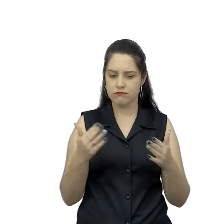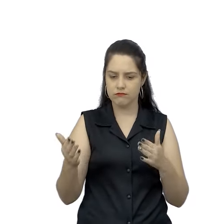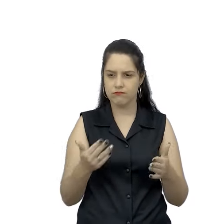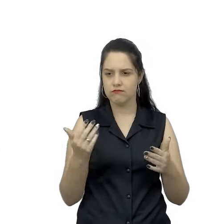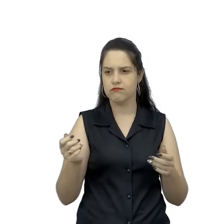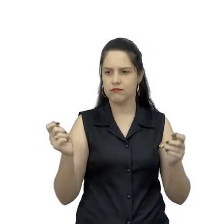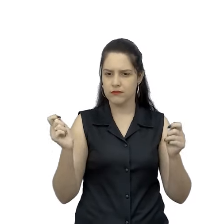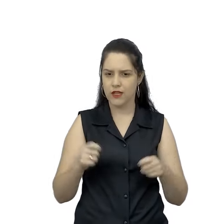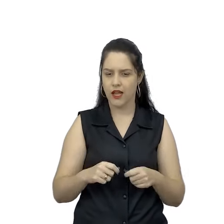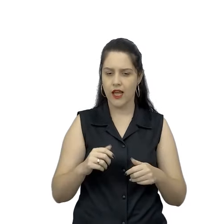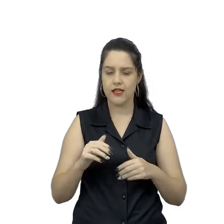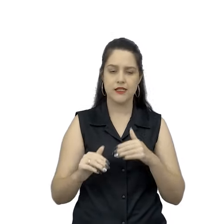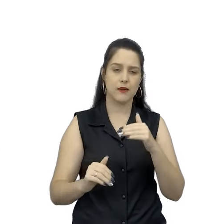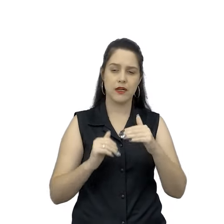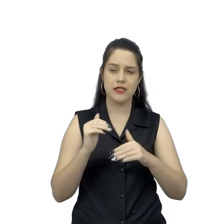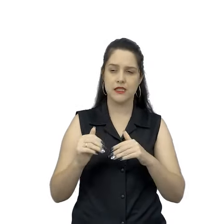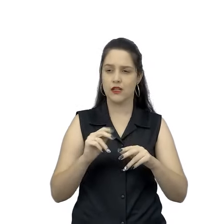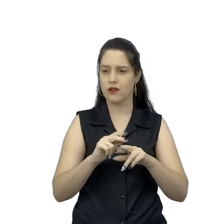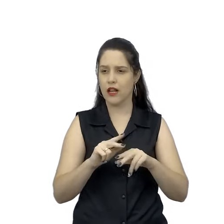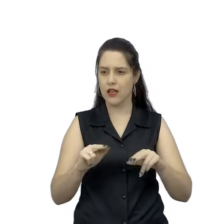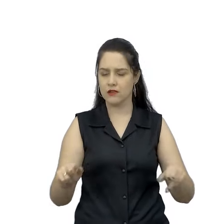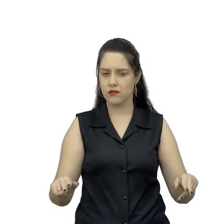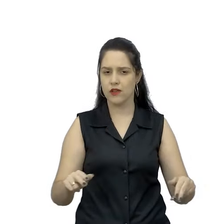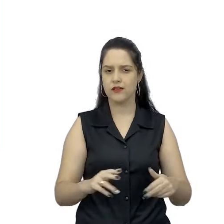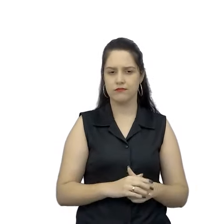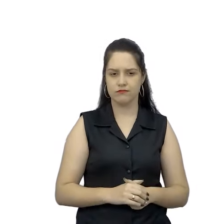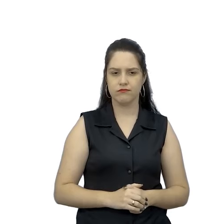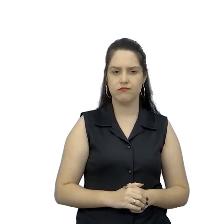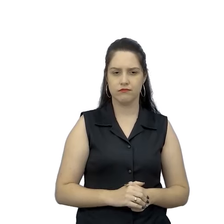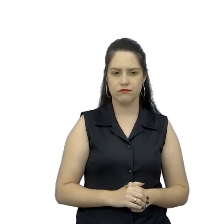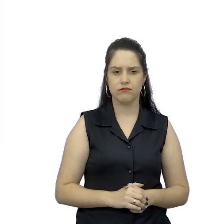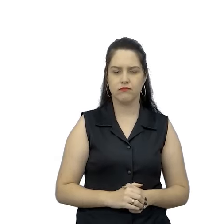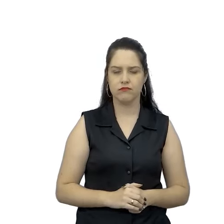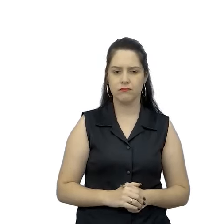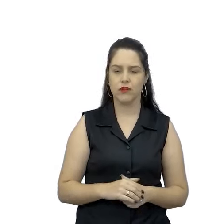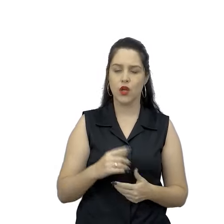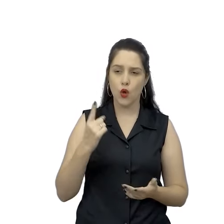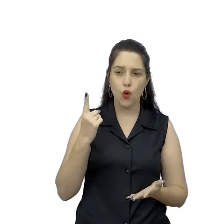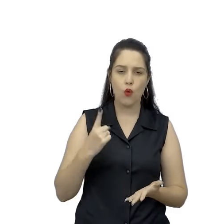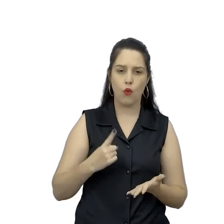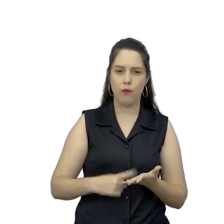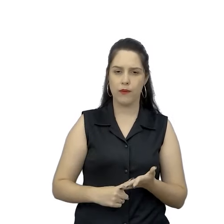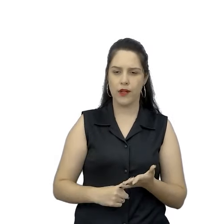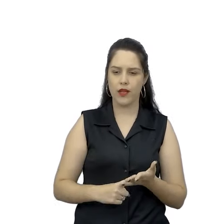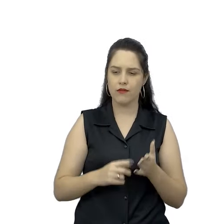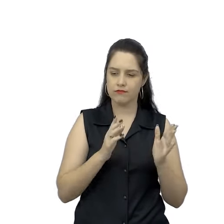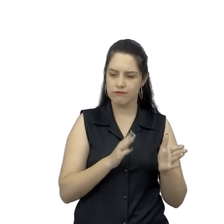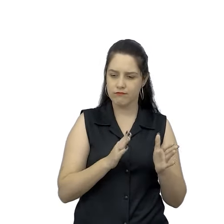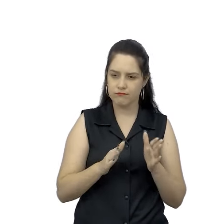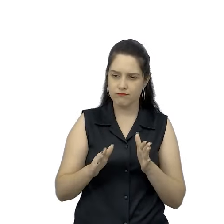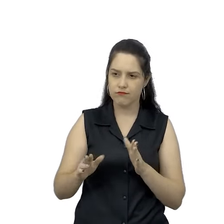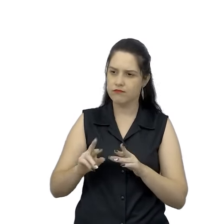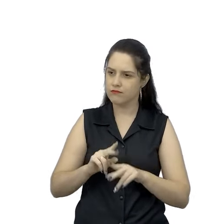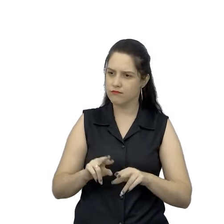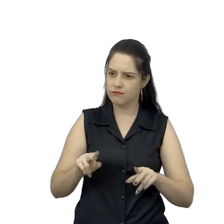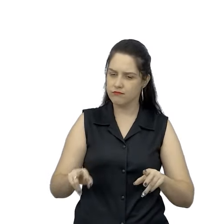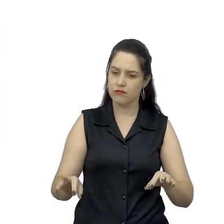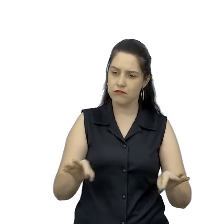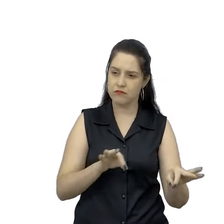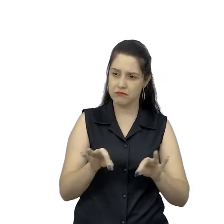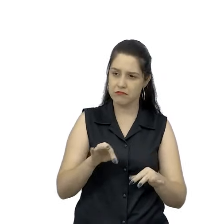né, estabelecendo relações com o cotidiano desses estudantes, cumprindo lá os 9 passos da resolução de problema,